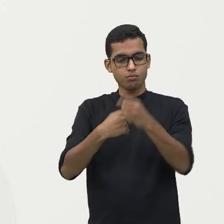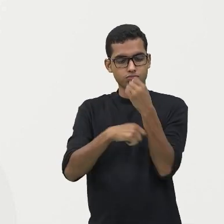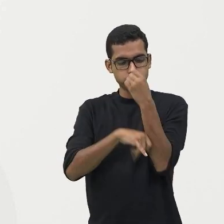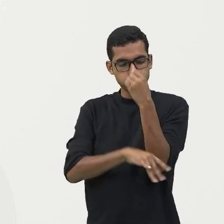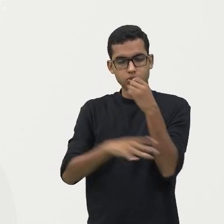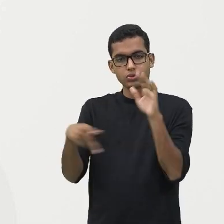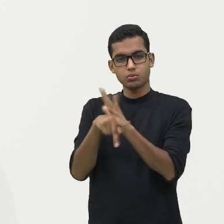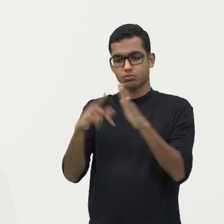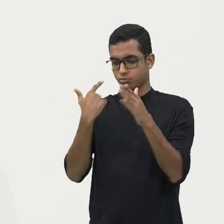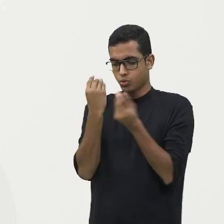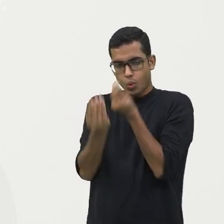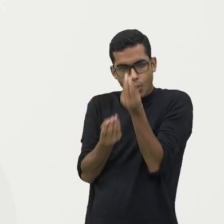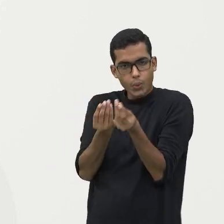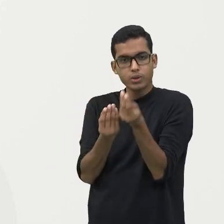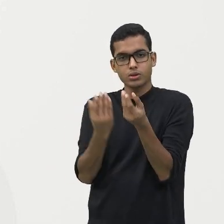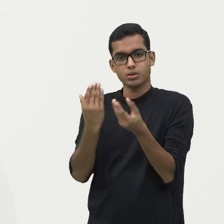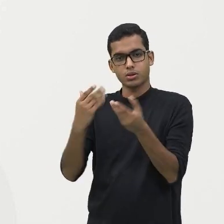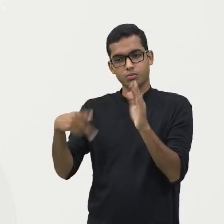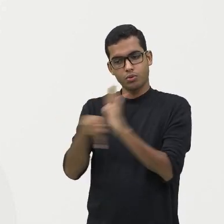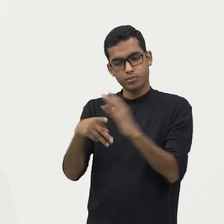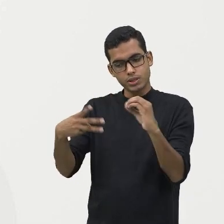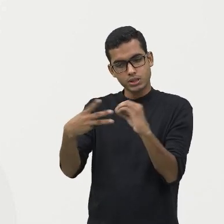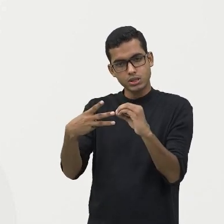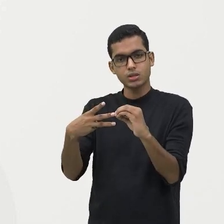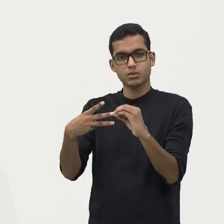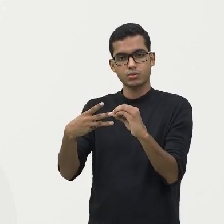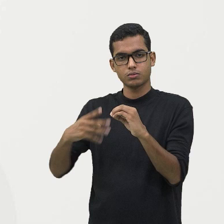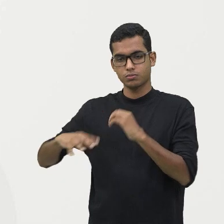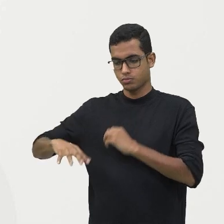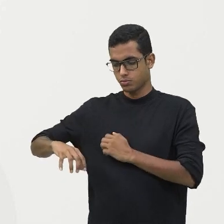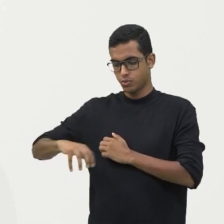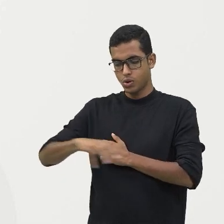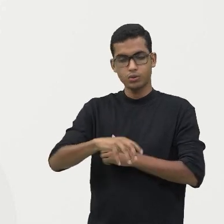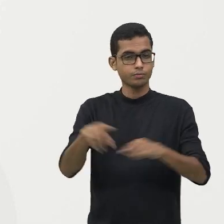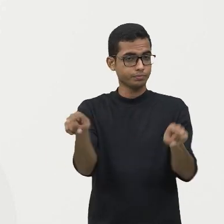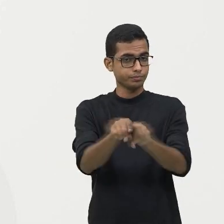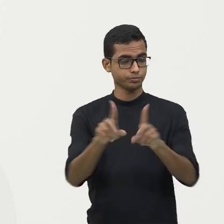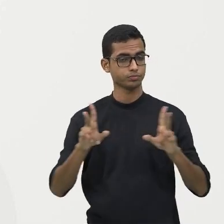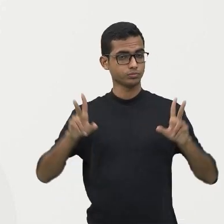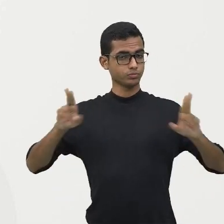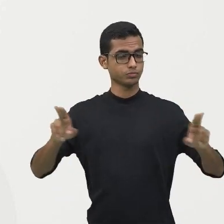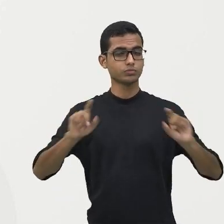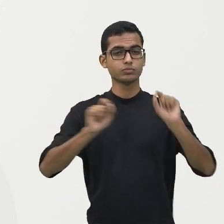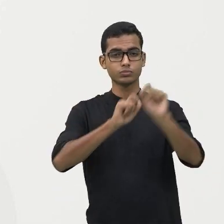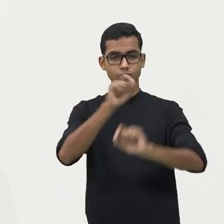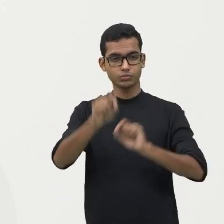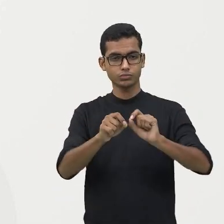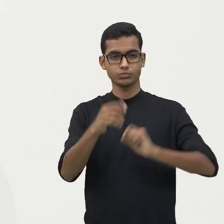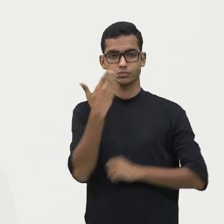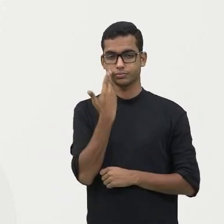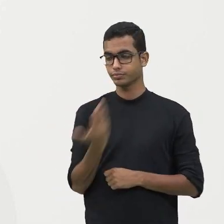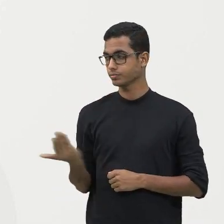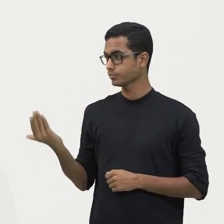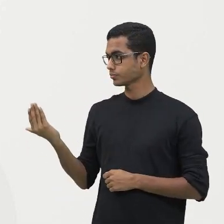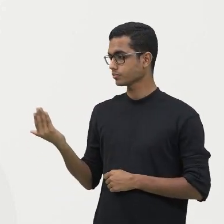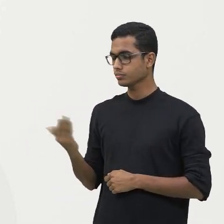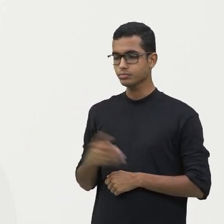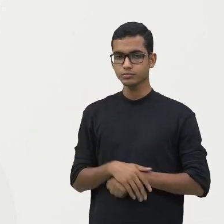as células que vão fazer a digestão, tá bom? A mesma coisa acontece aí,